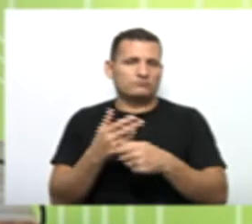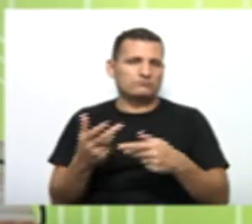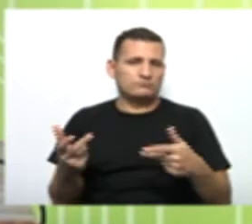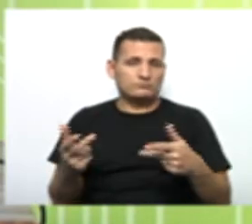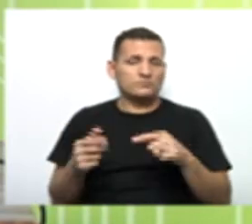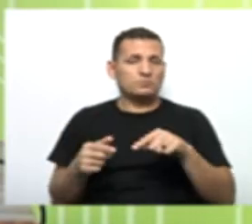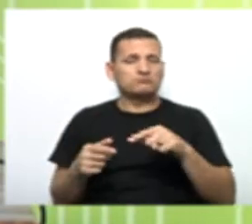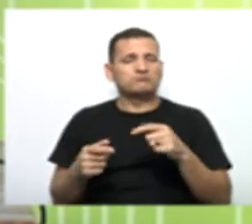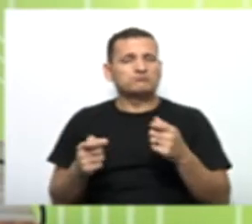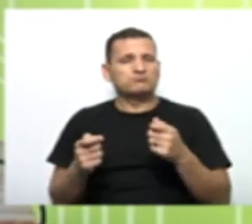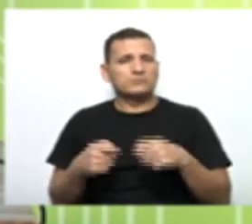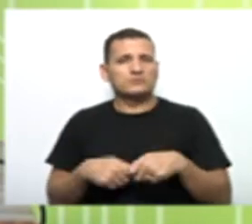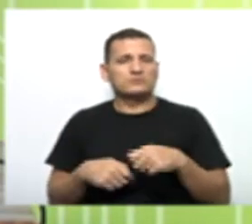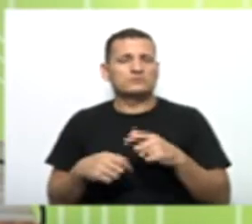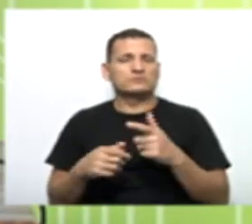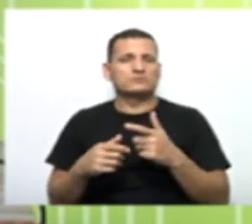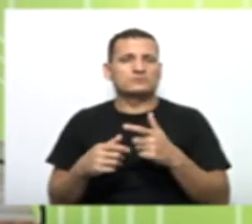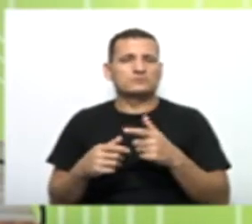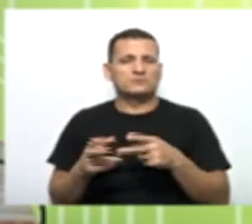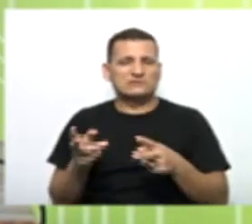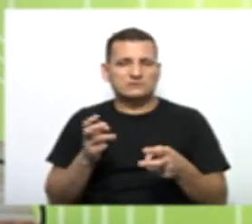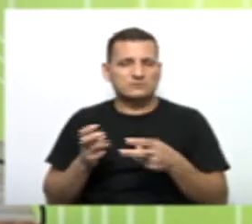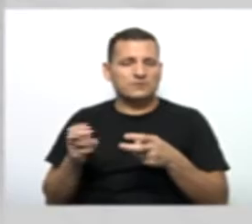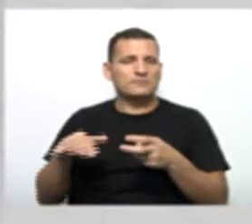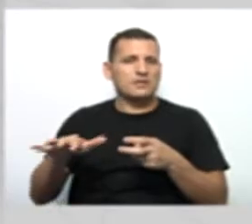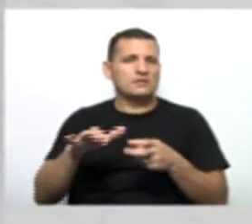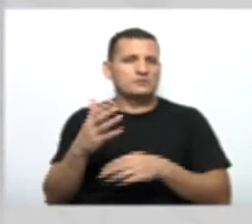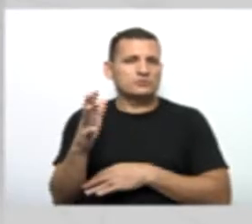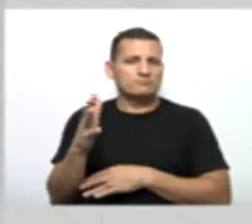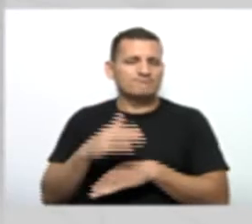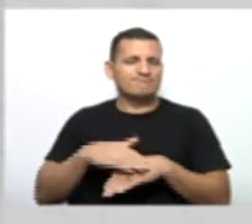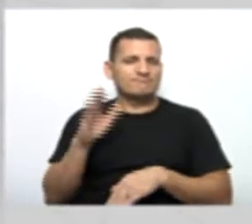ele explorar o meio ambiente de uma forma muito mais intensa.